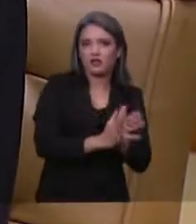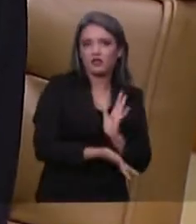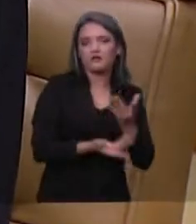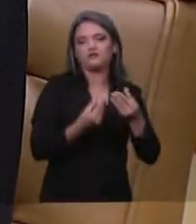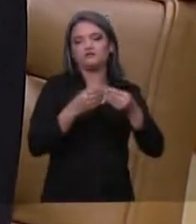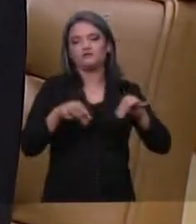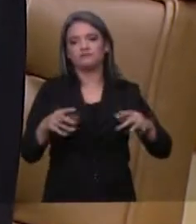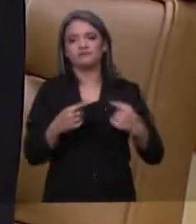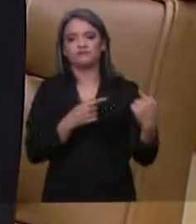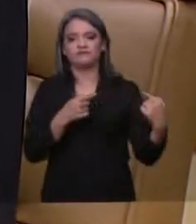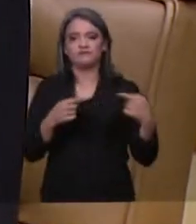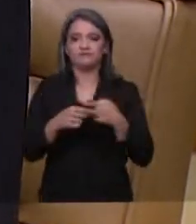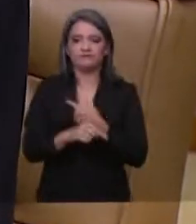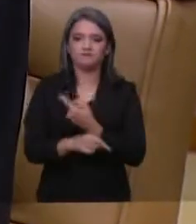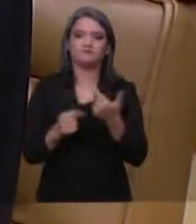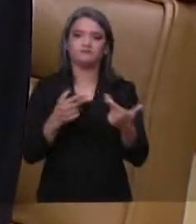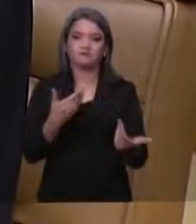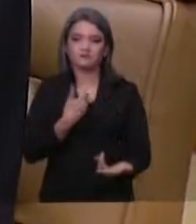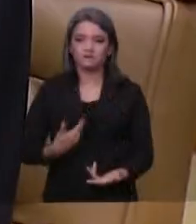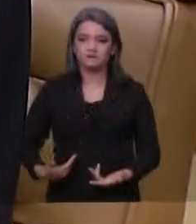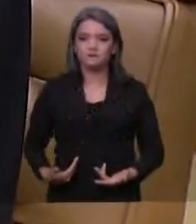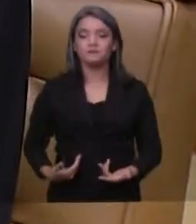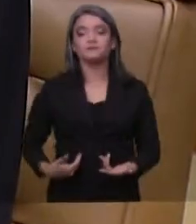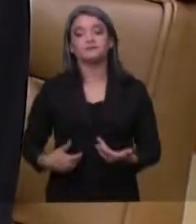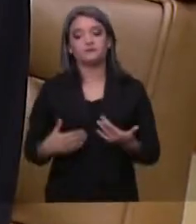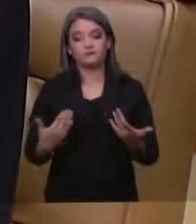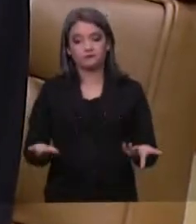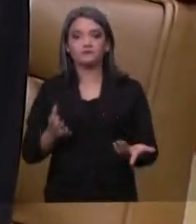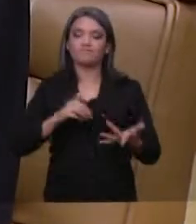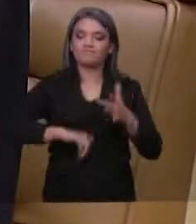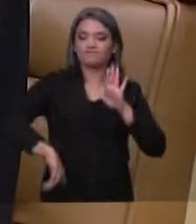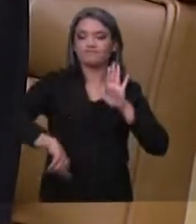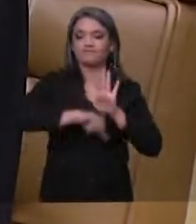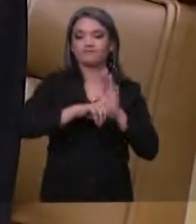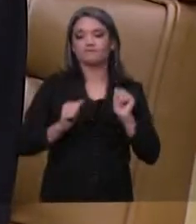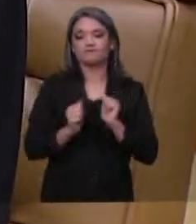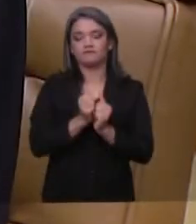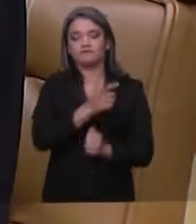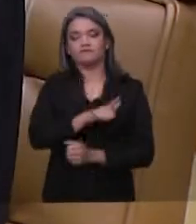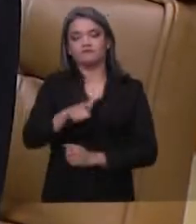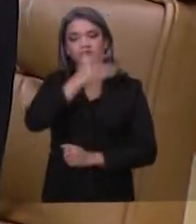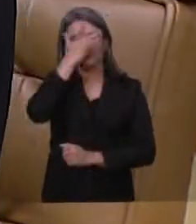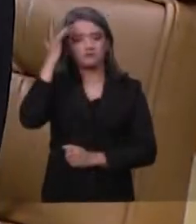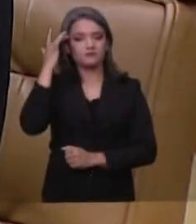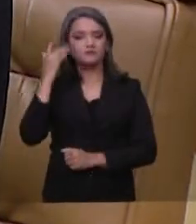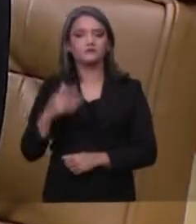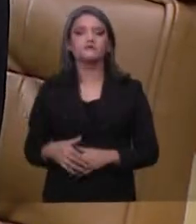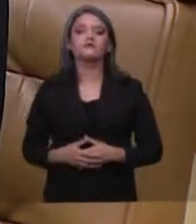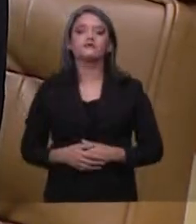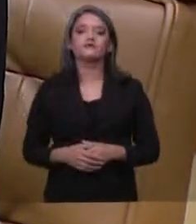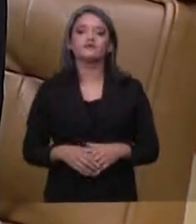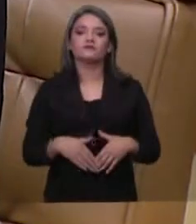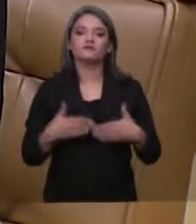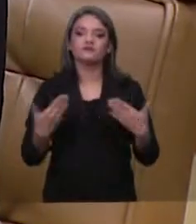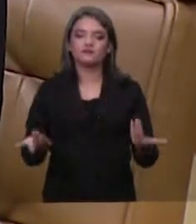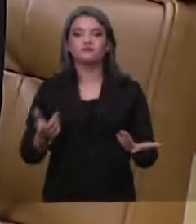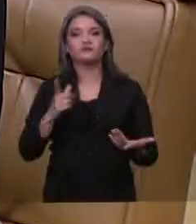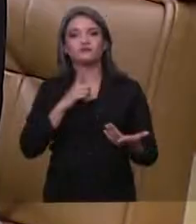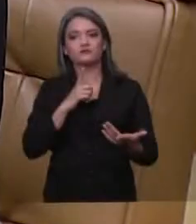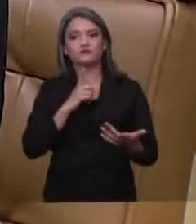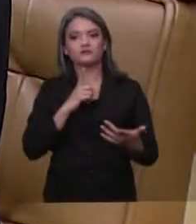danos contra os bens da República naquela ocasião, uma trama delitiva praticada em concurso com vários agentes. Reputo razoável e proporcional,